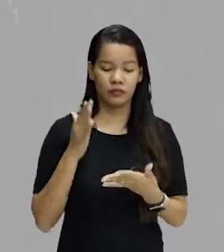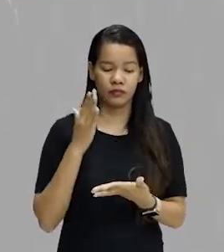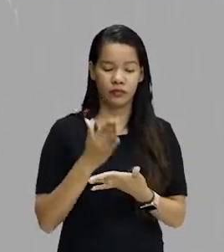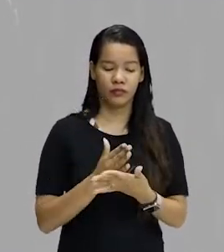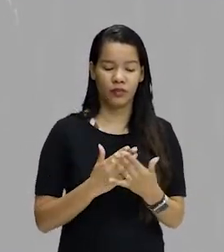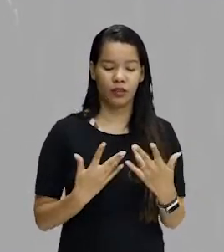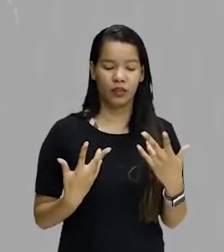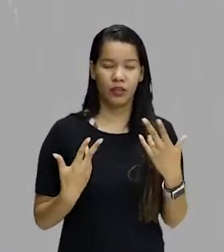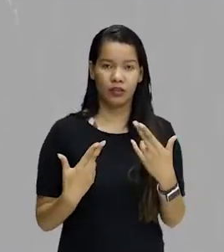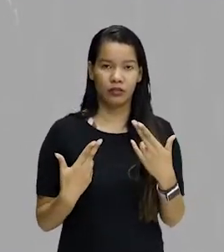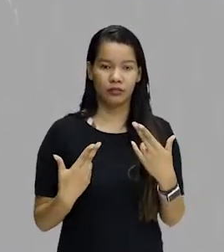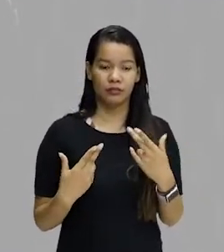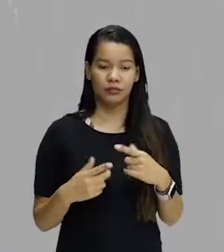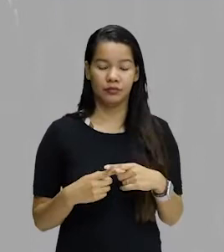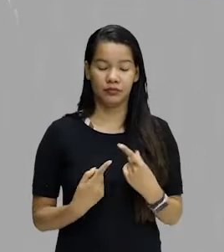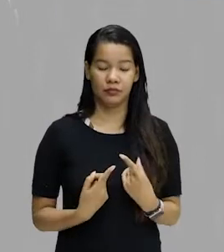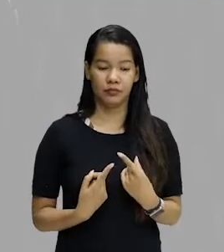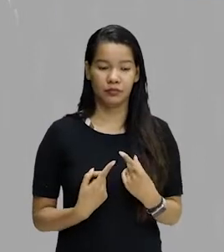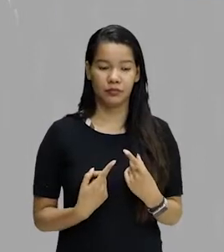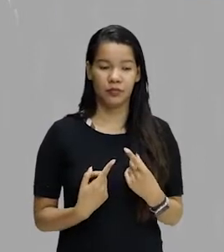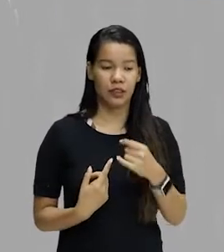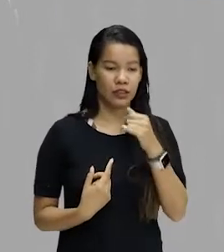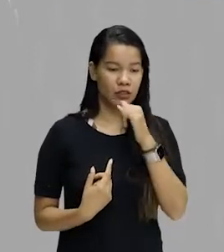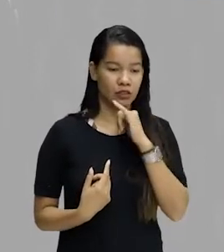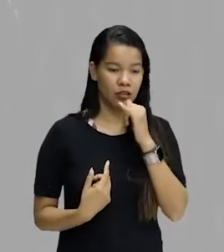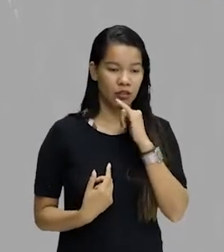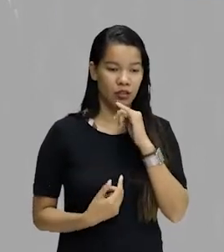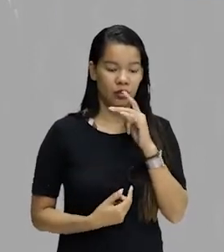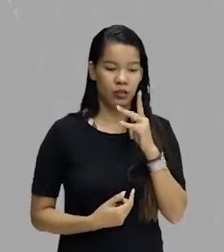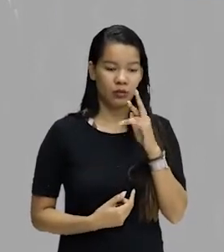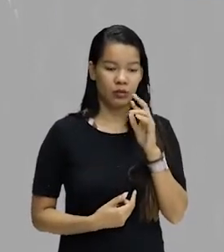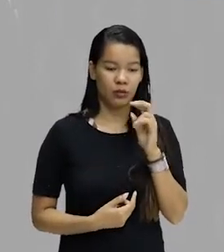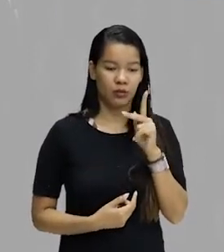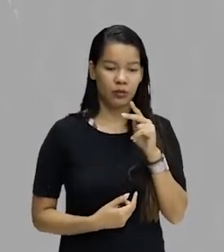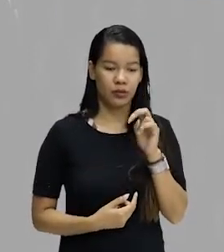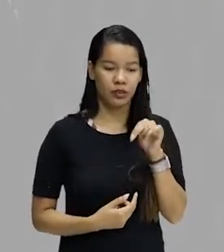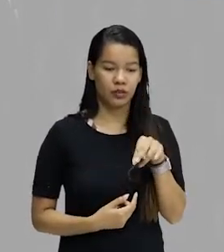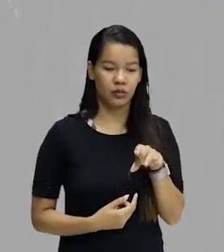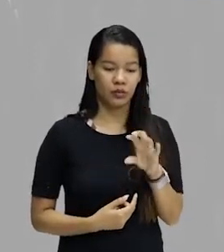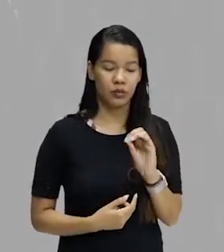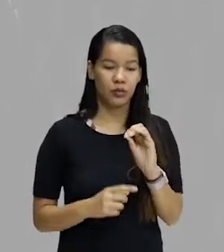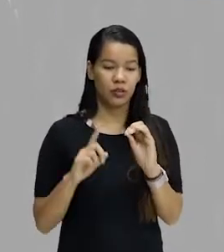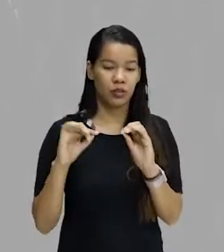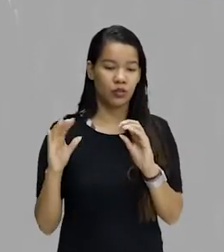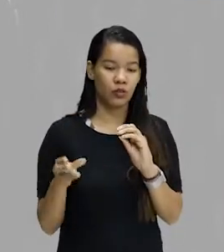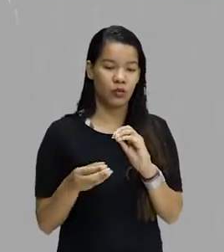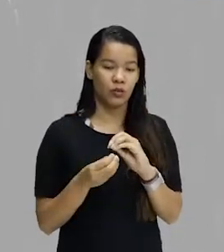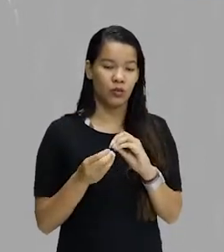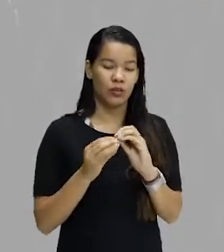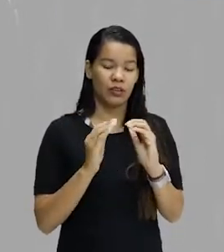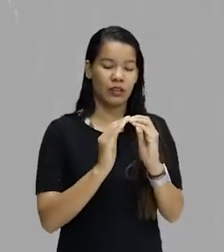olha só. No caso do propeno, o propeno ele é um composto